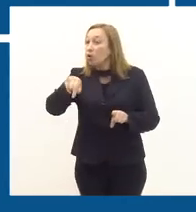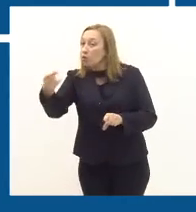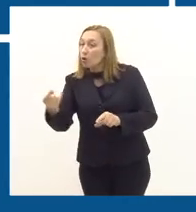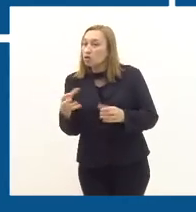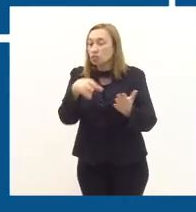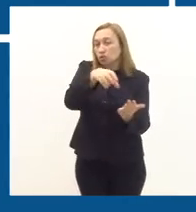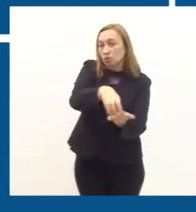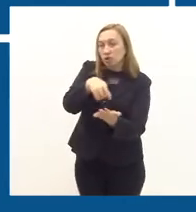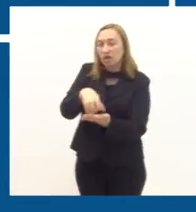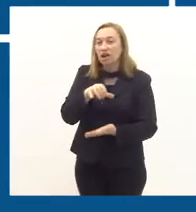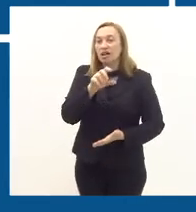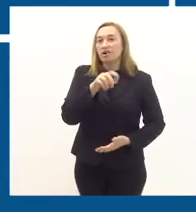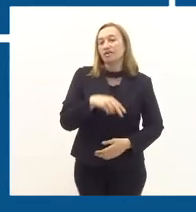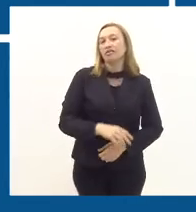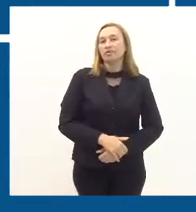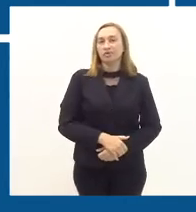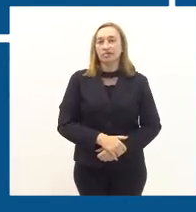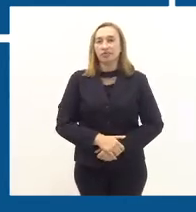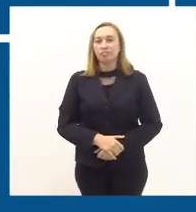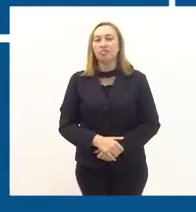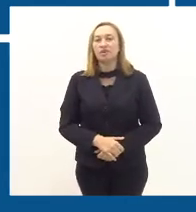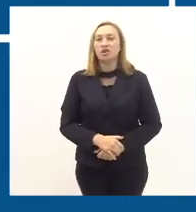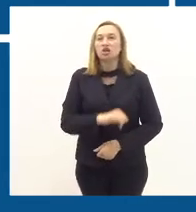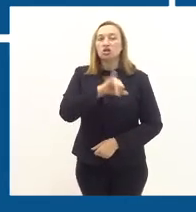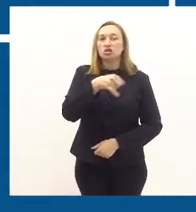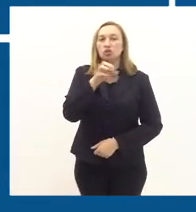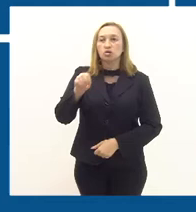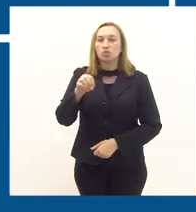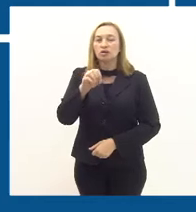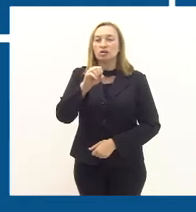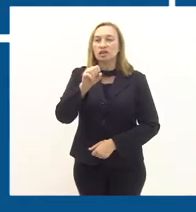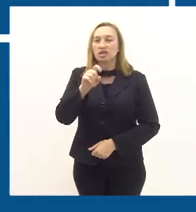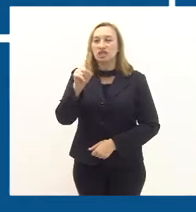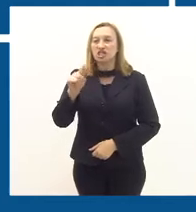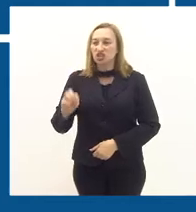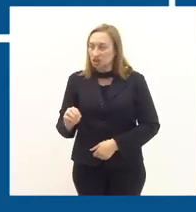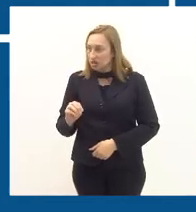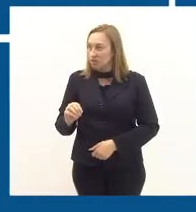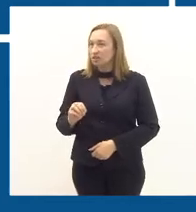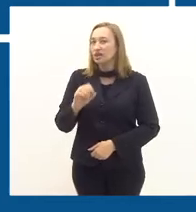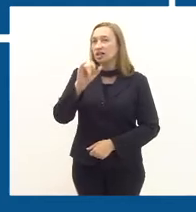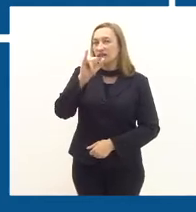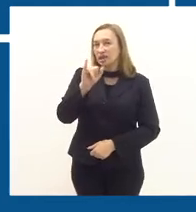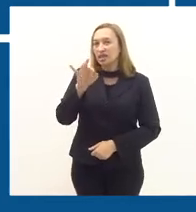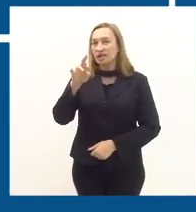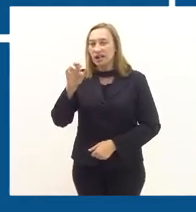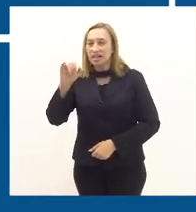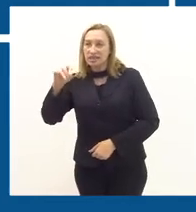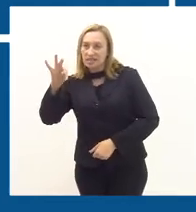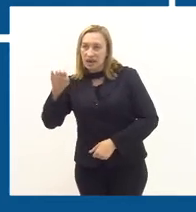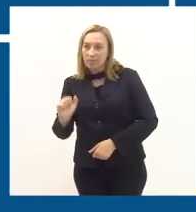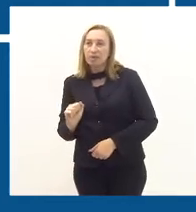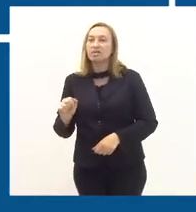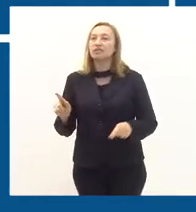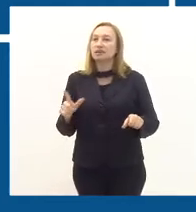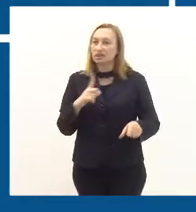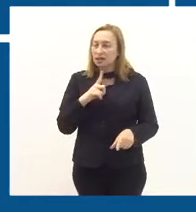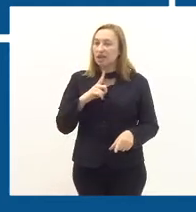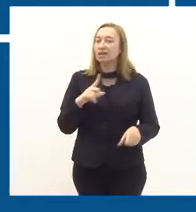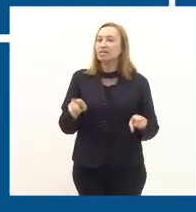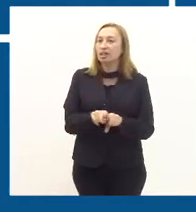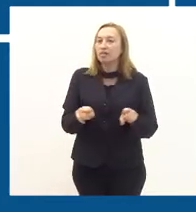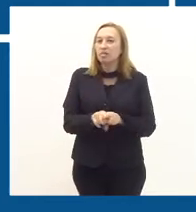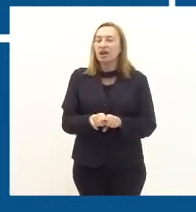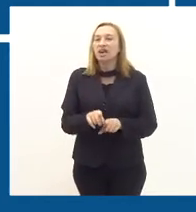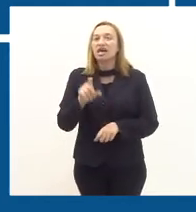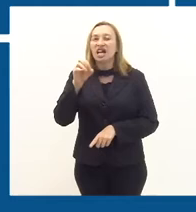Hanna Suzarte, Joãozinho da Gomeia, né, Charlene? Miracema também tem, mas eu não lembro.